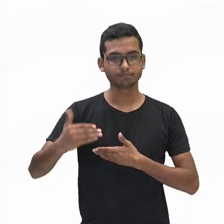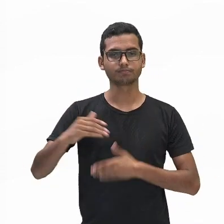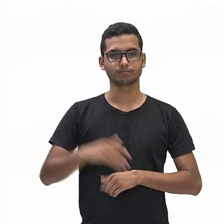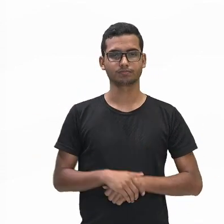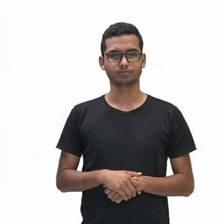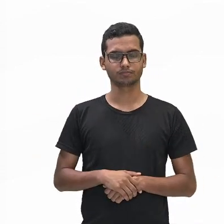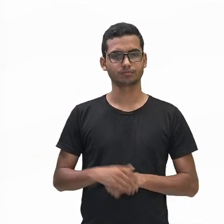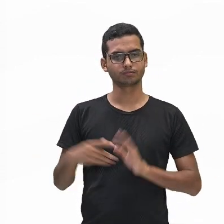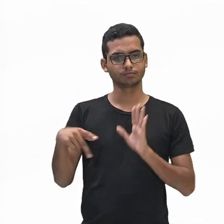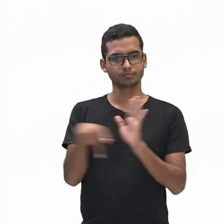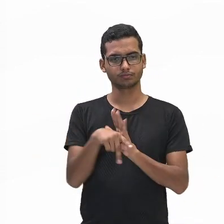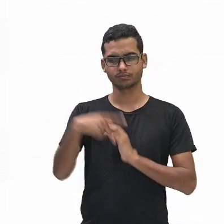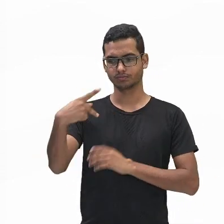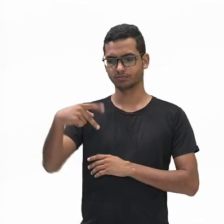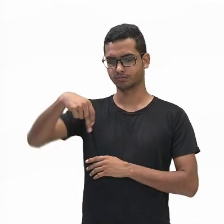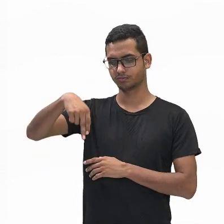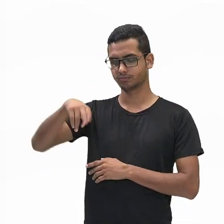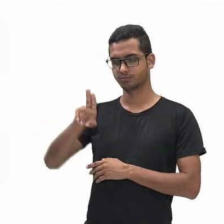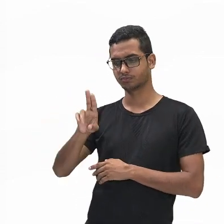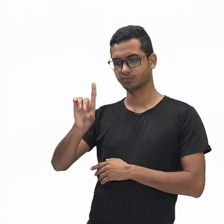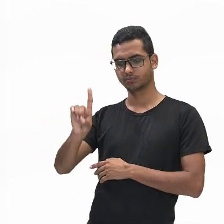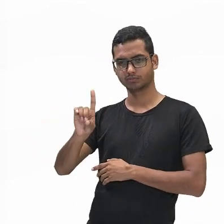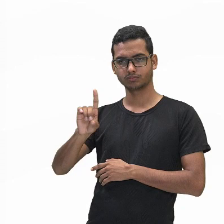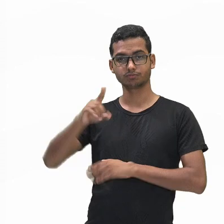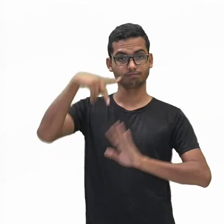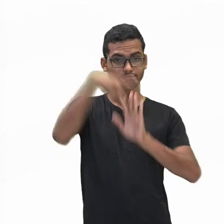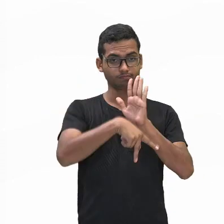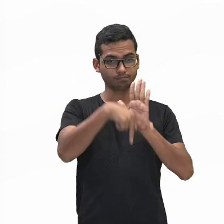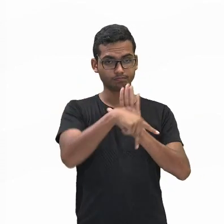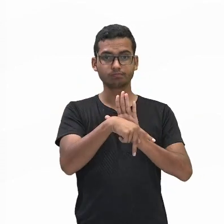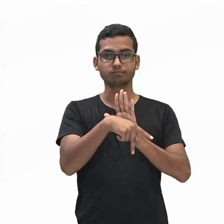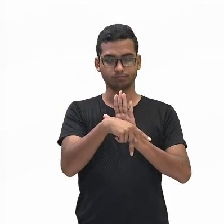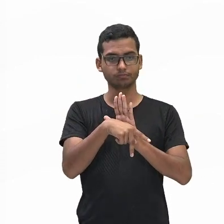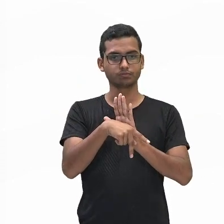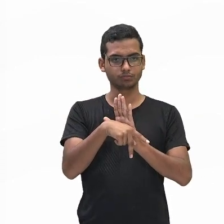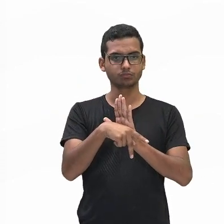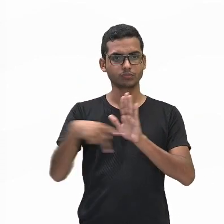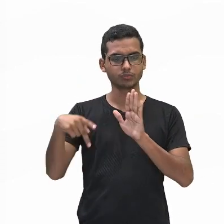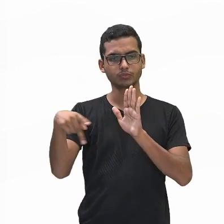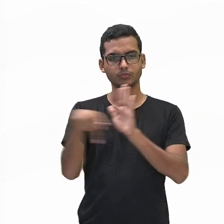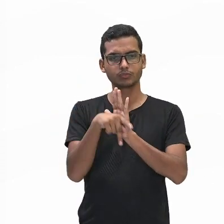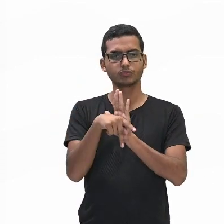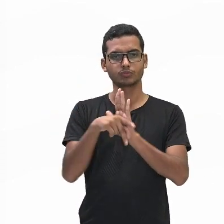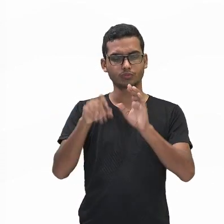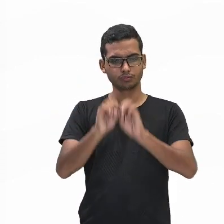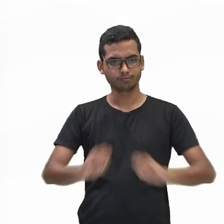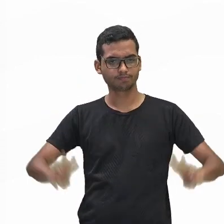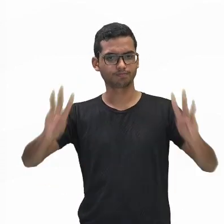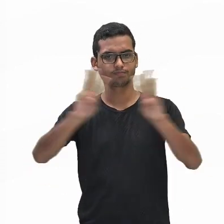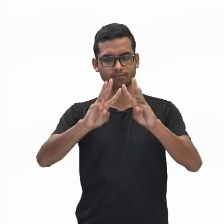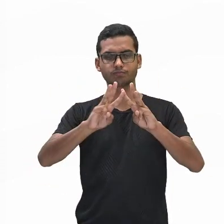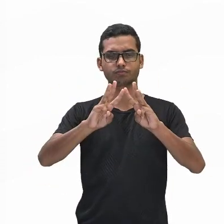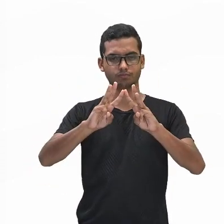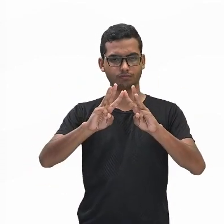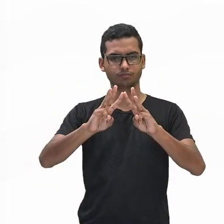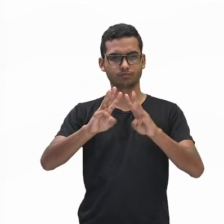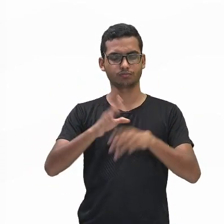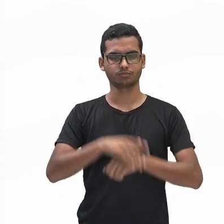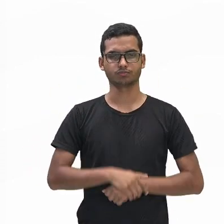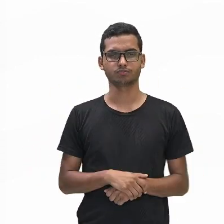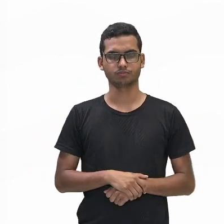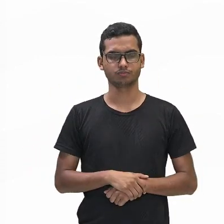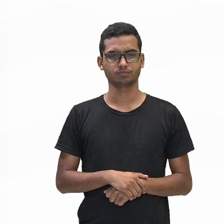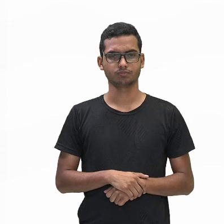para vocês lembrarem, tá bom? Programa das Nações Unidas para o Desenvolvimento, agência da ONU. Então, quando a